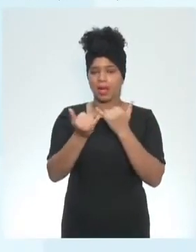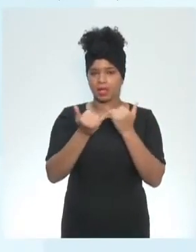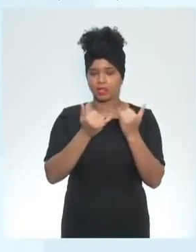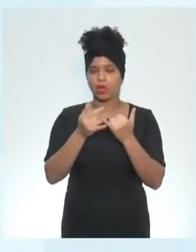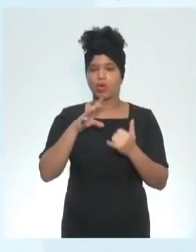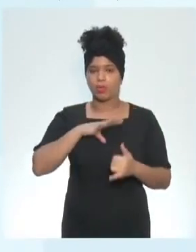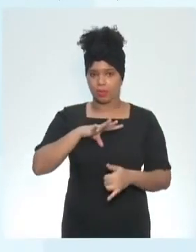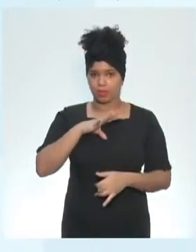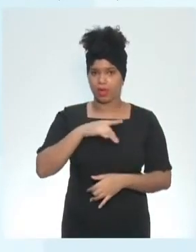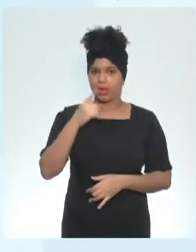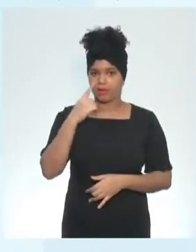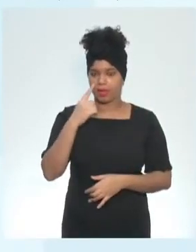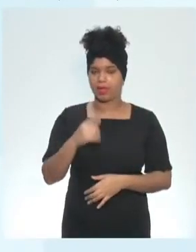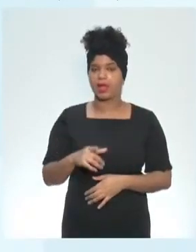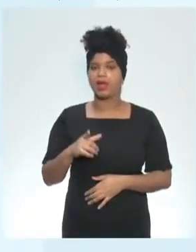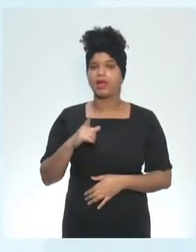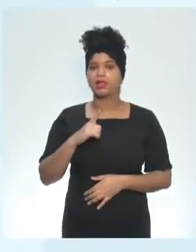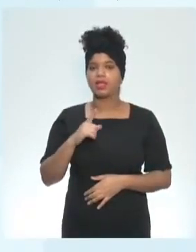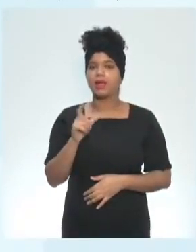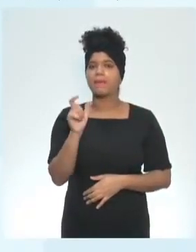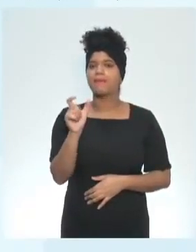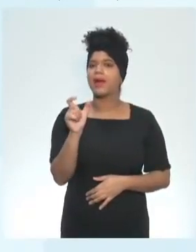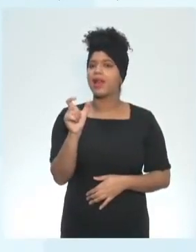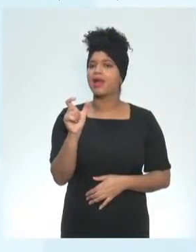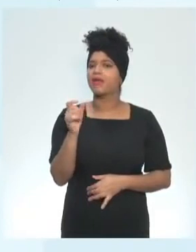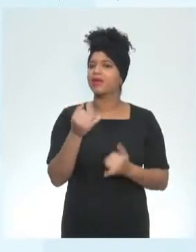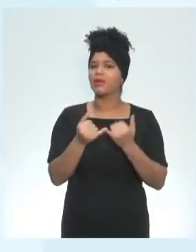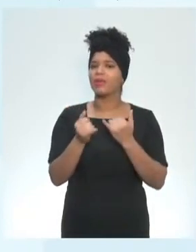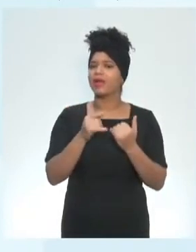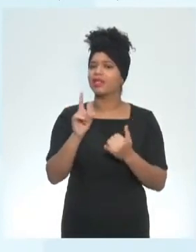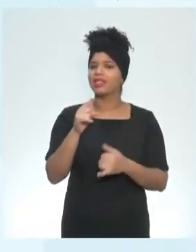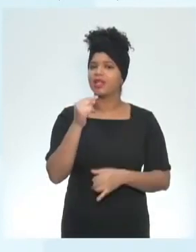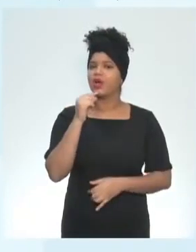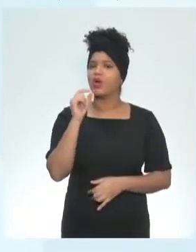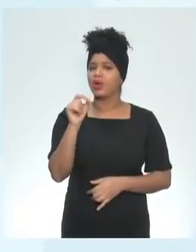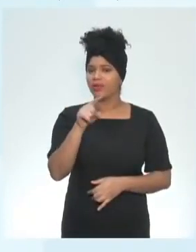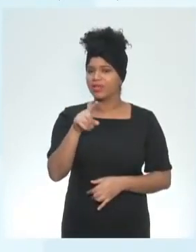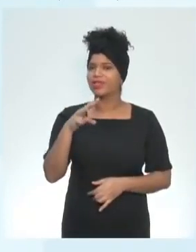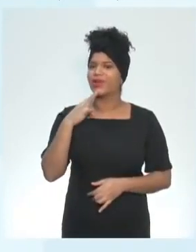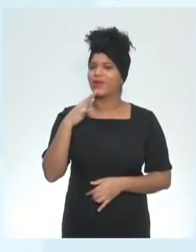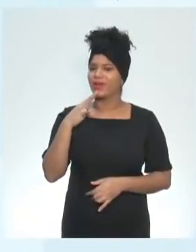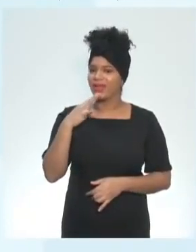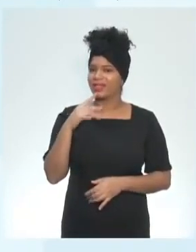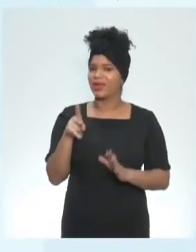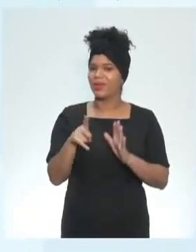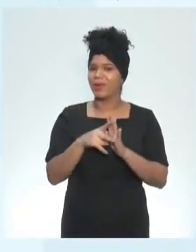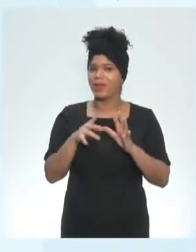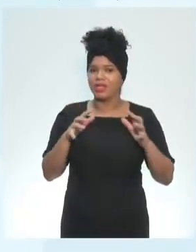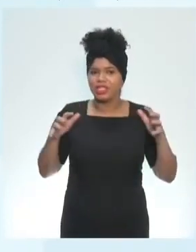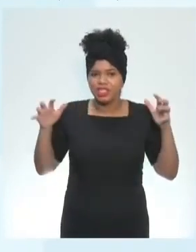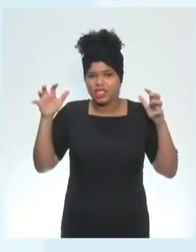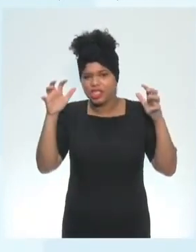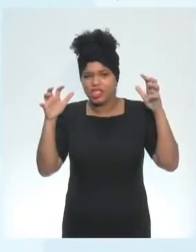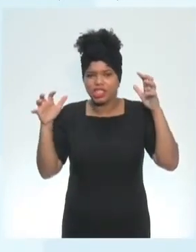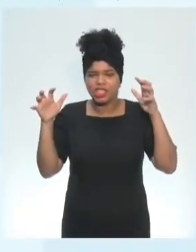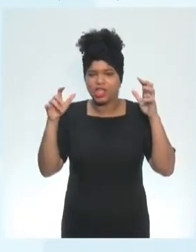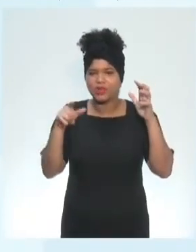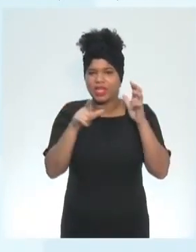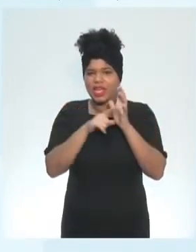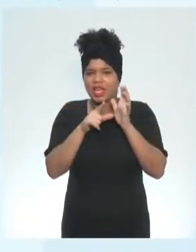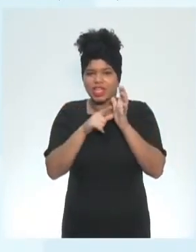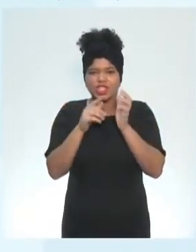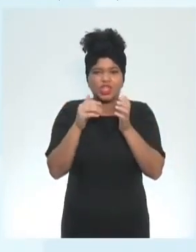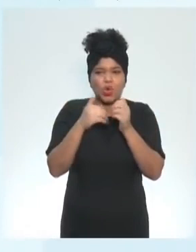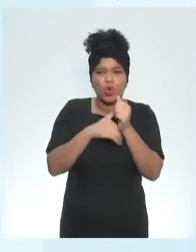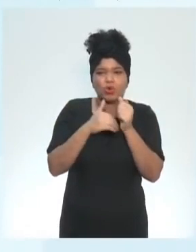sair com o português então a gente tem que ir lá e ali que não é tão parecida mas Thriller pessoal conhece então é aquele filme lá de